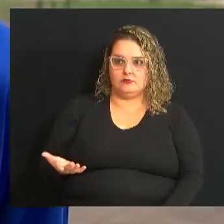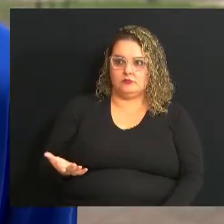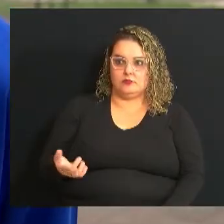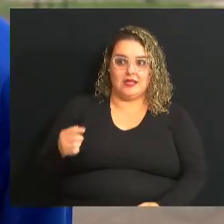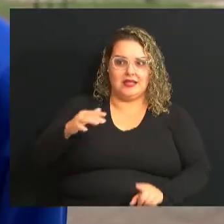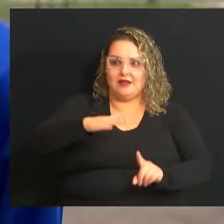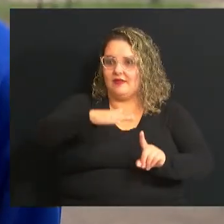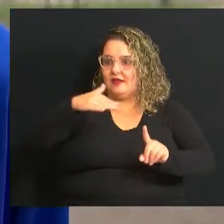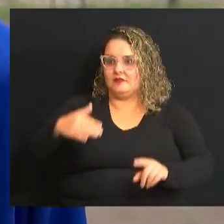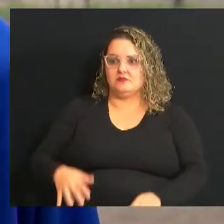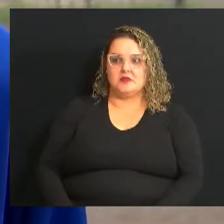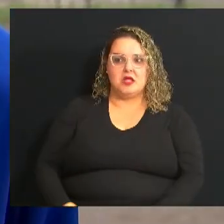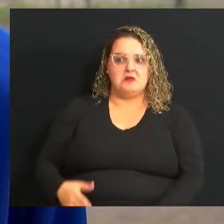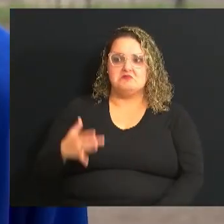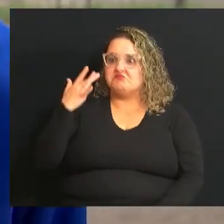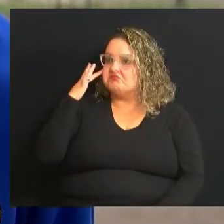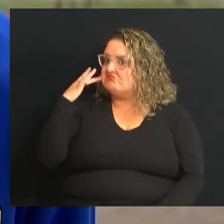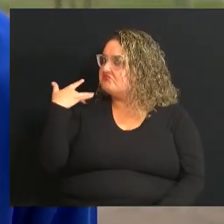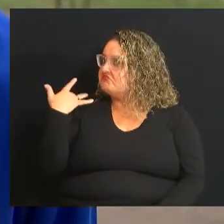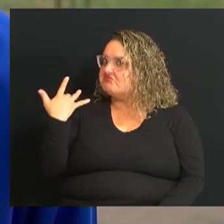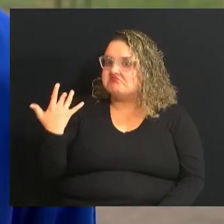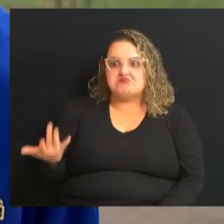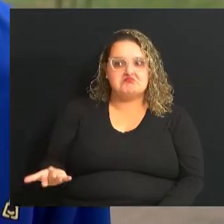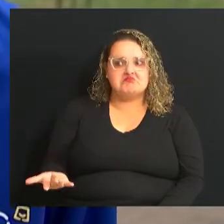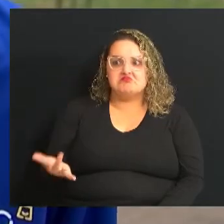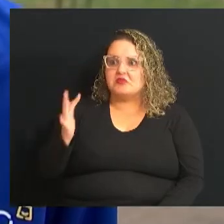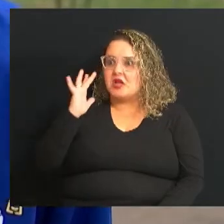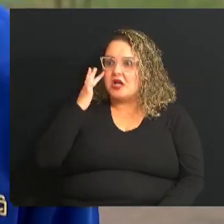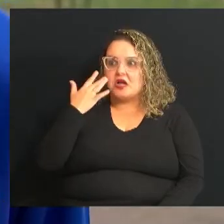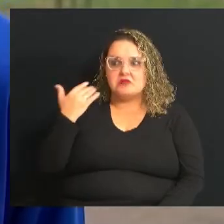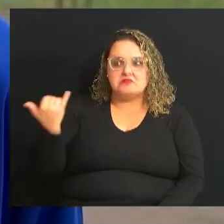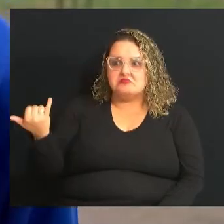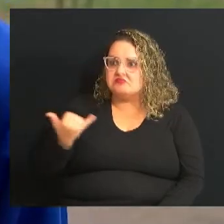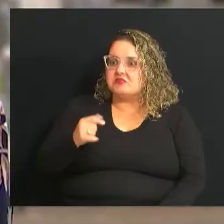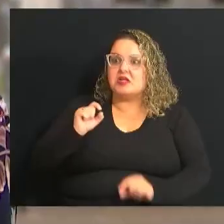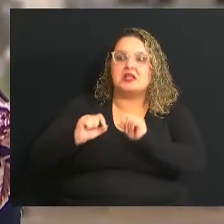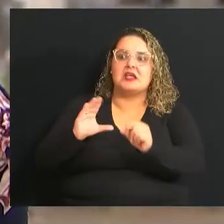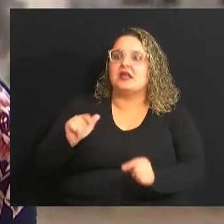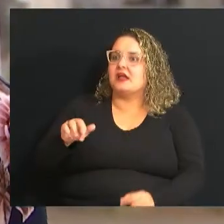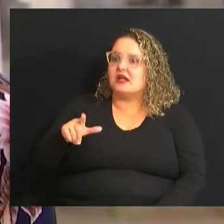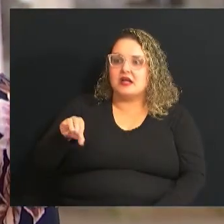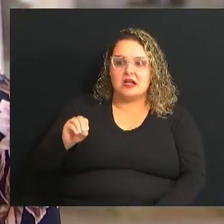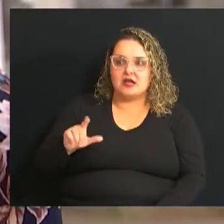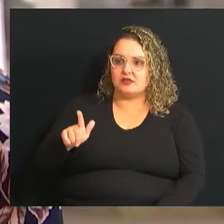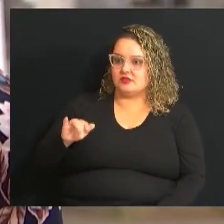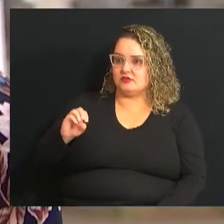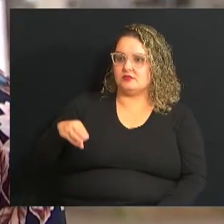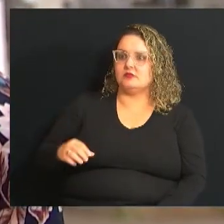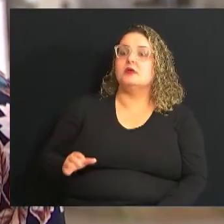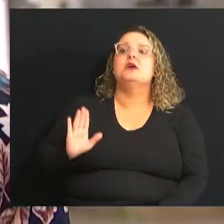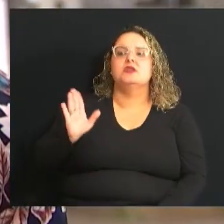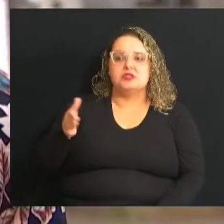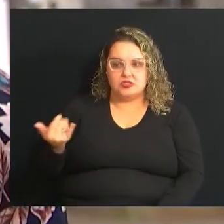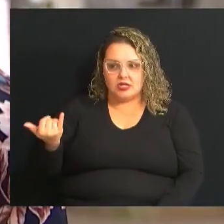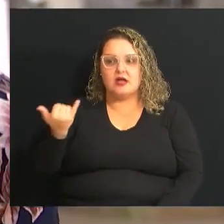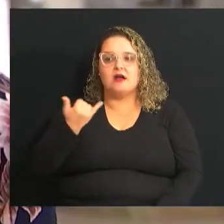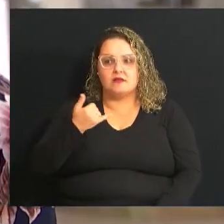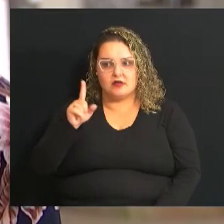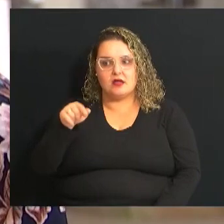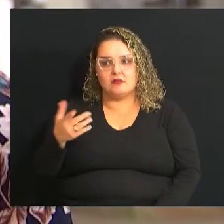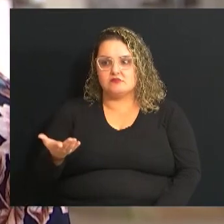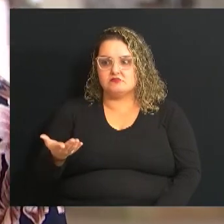em 1905, num chuvoso 5 de julho, é que os restos mortais do maestro